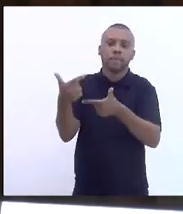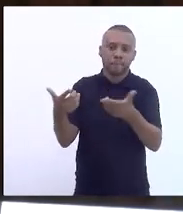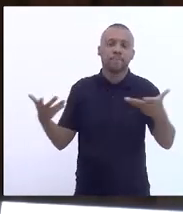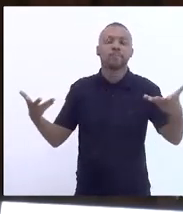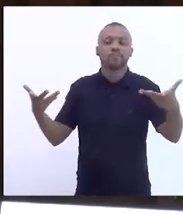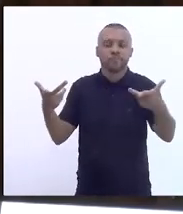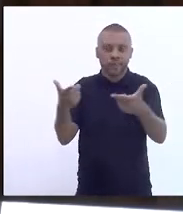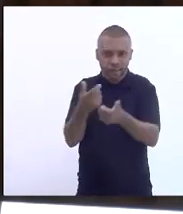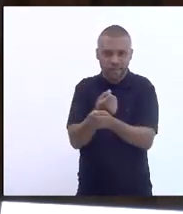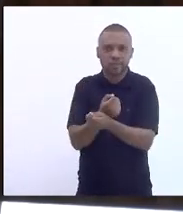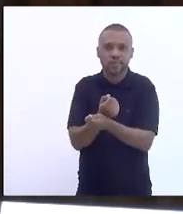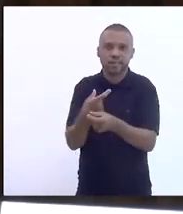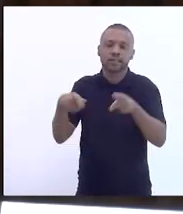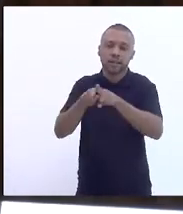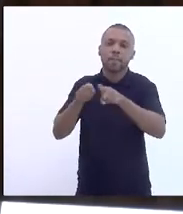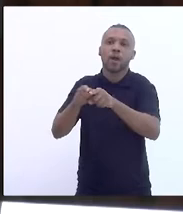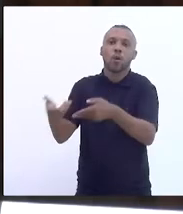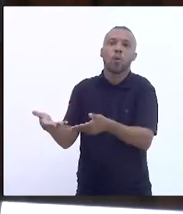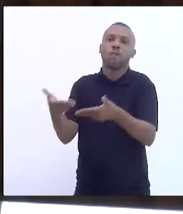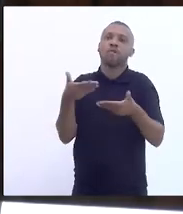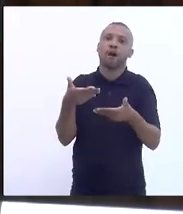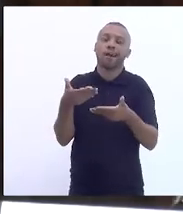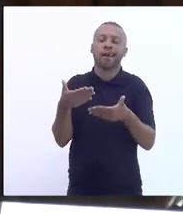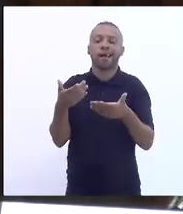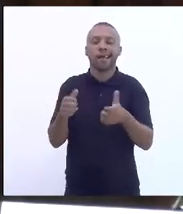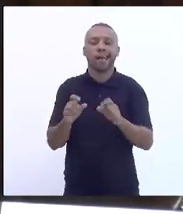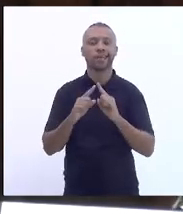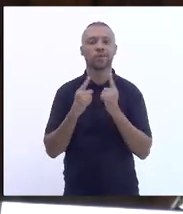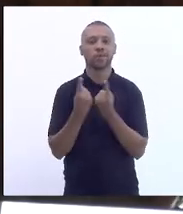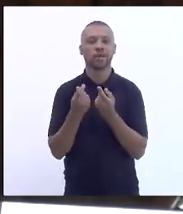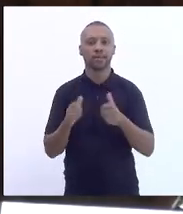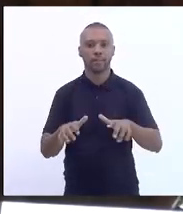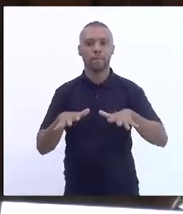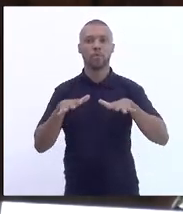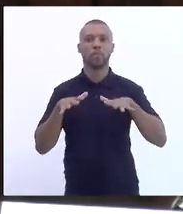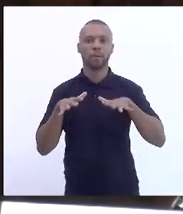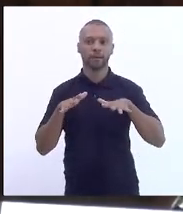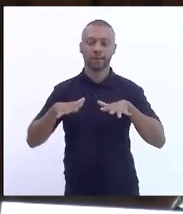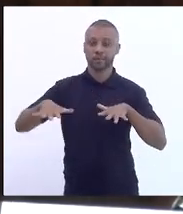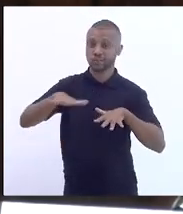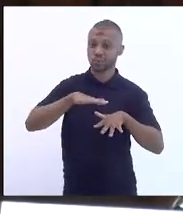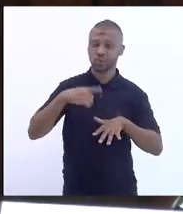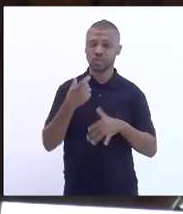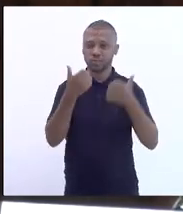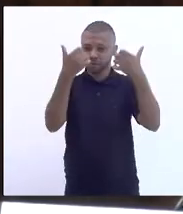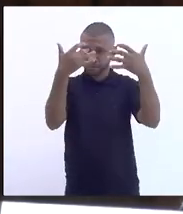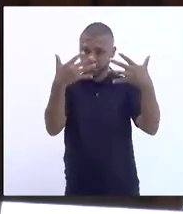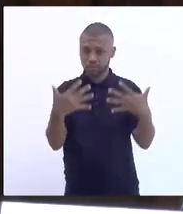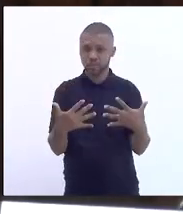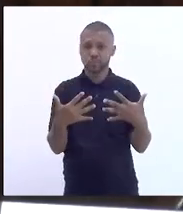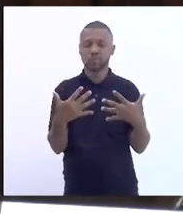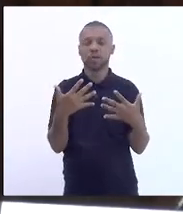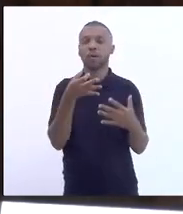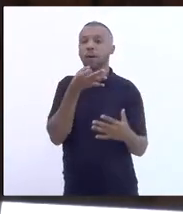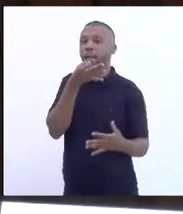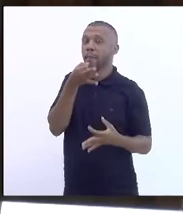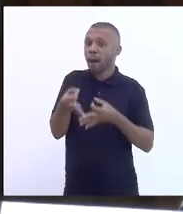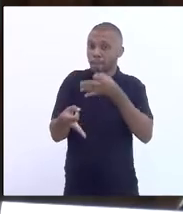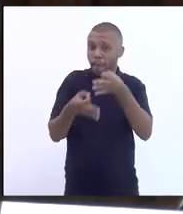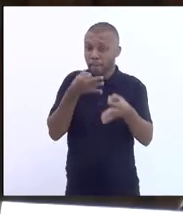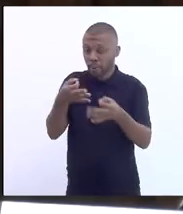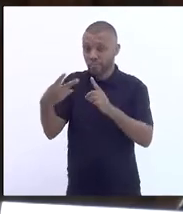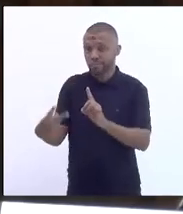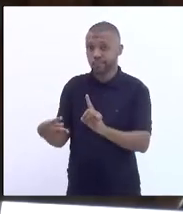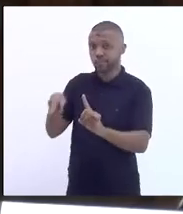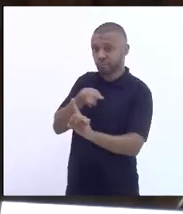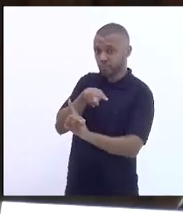convoca essa audiência pública afinal de contas quando falamos sobre uma perspectiva um põe um ponto de vista